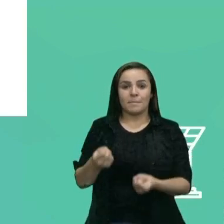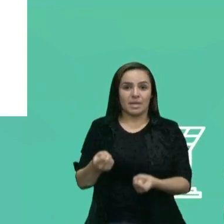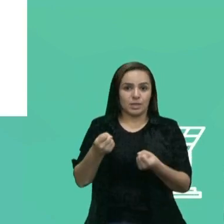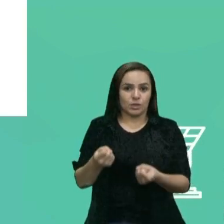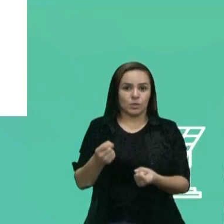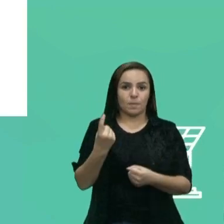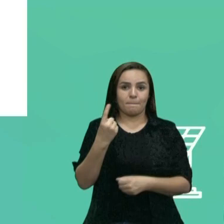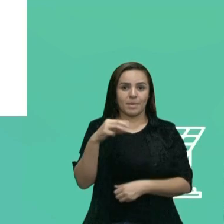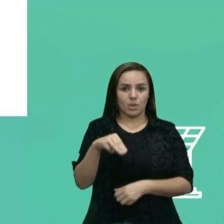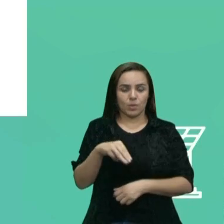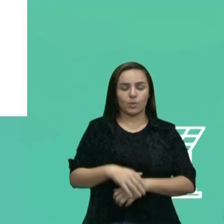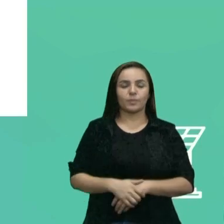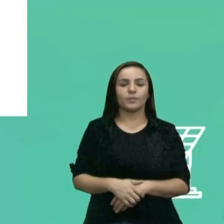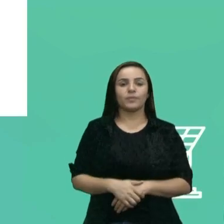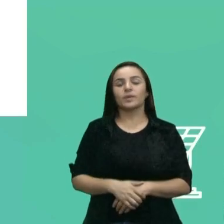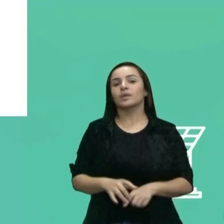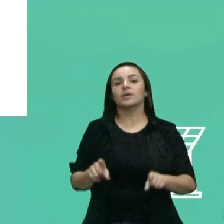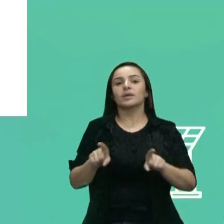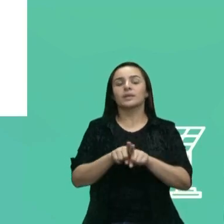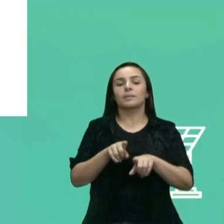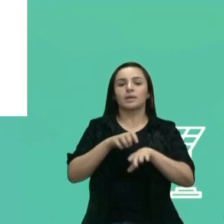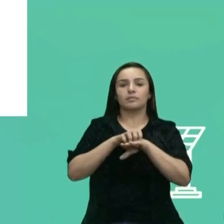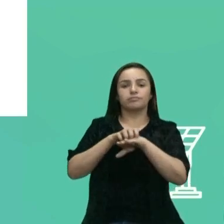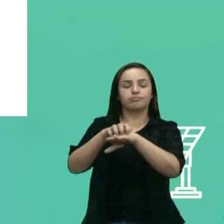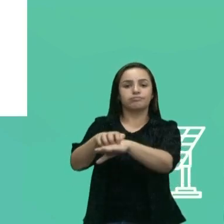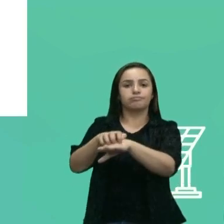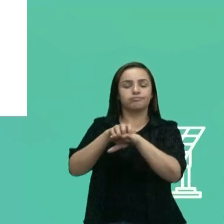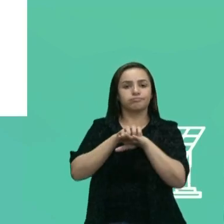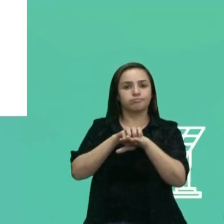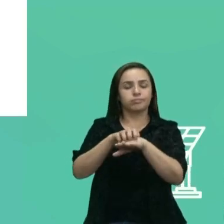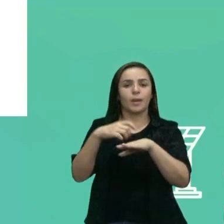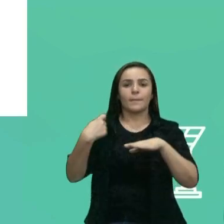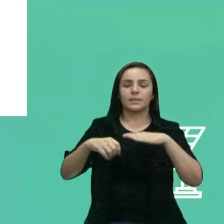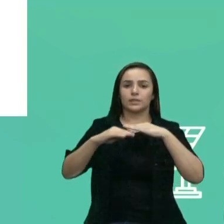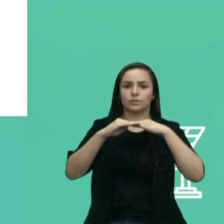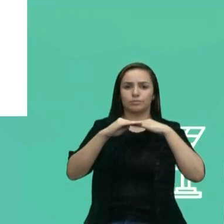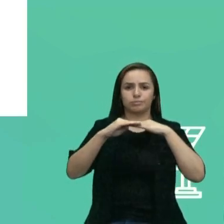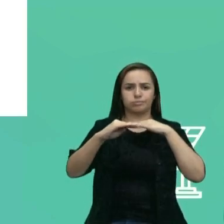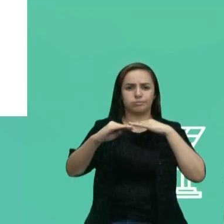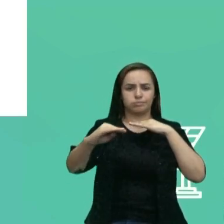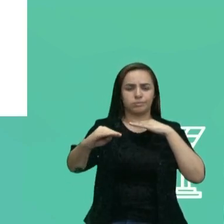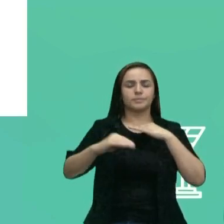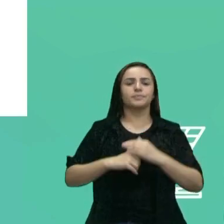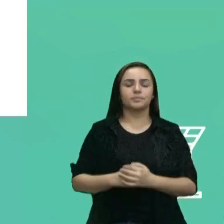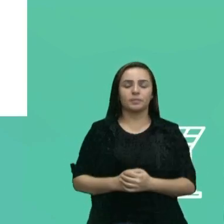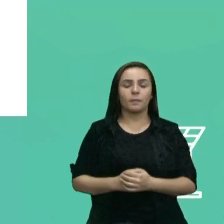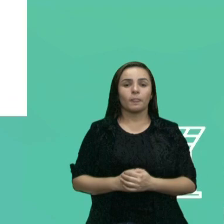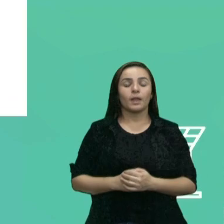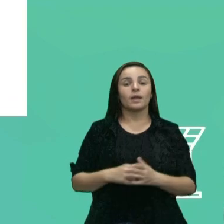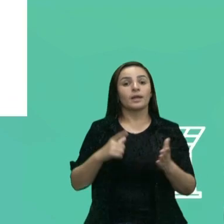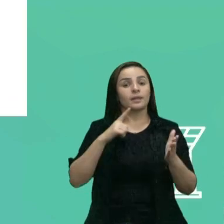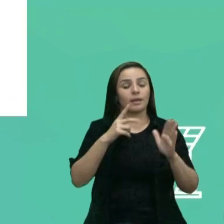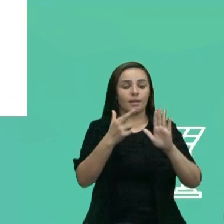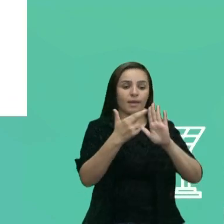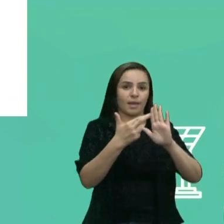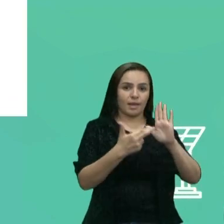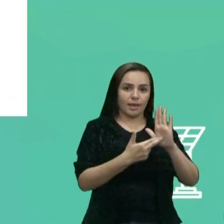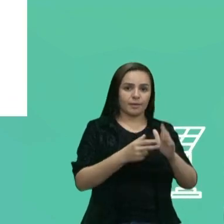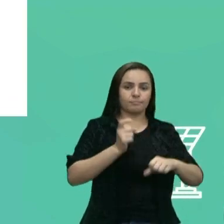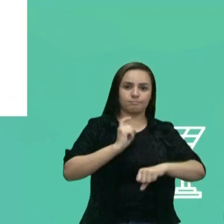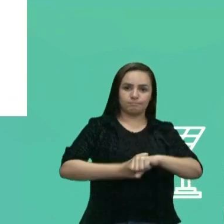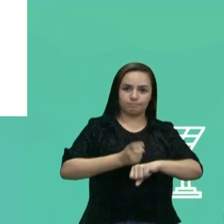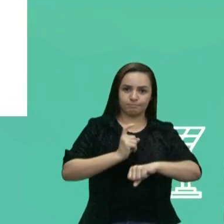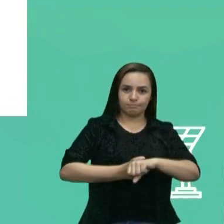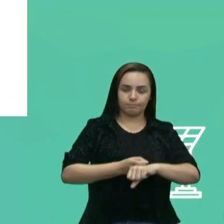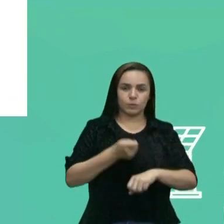os ciclos de carregamento e descarregamento devem ter estabilidade por pelo menos 1.000 ciclos. Então, critérios bastante exigentes, e alguns